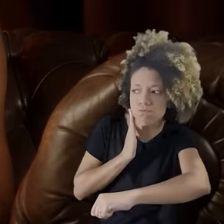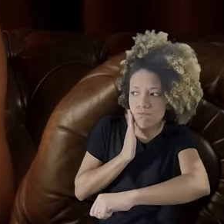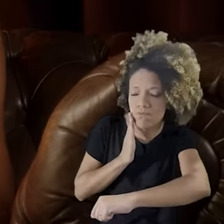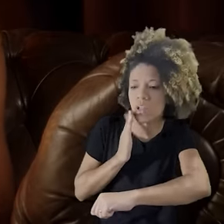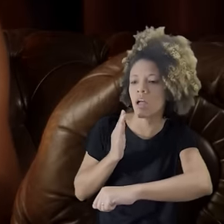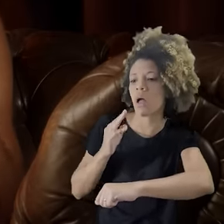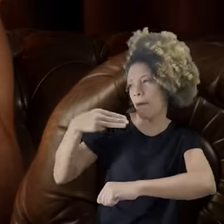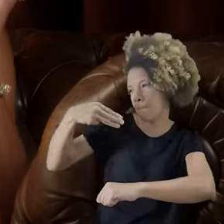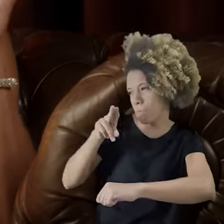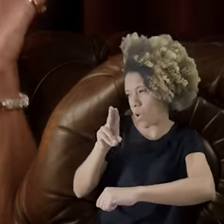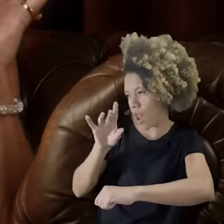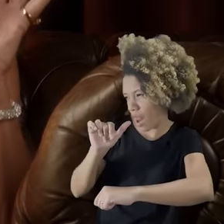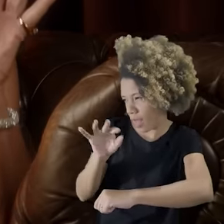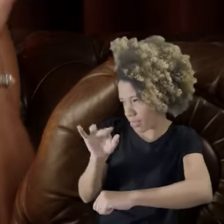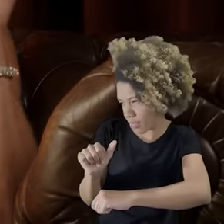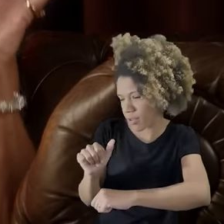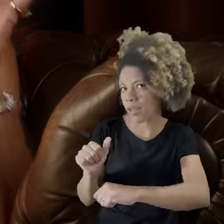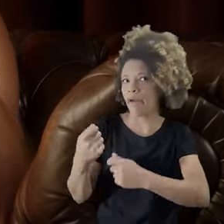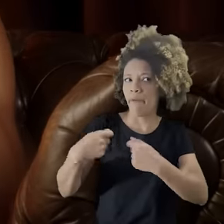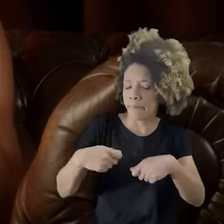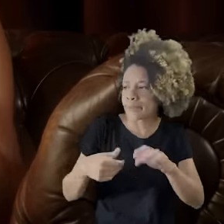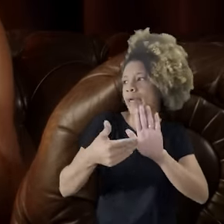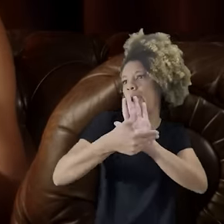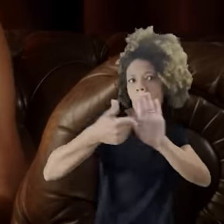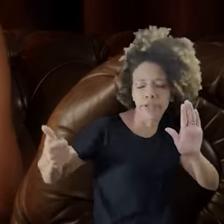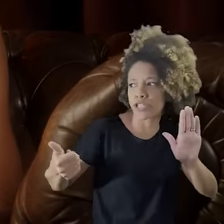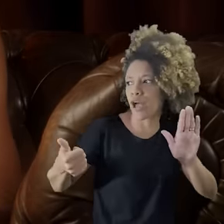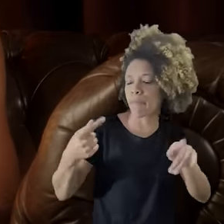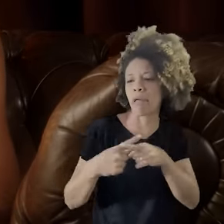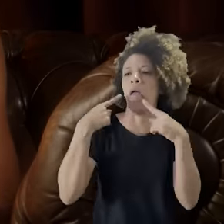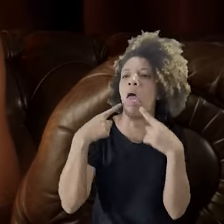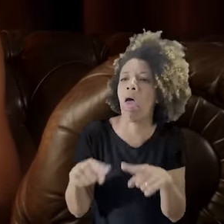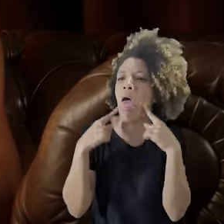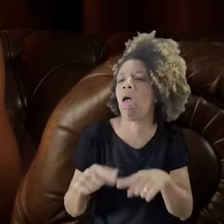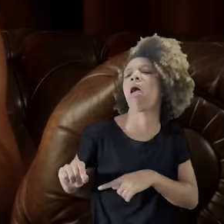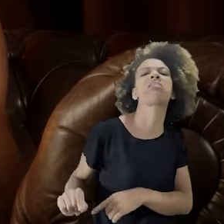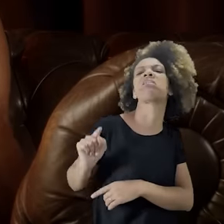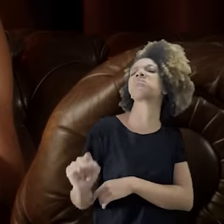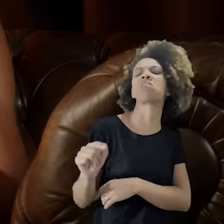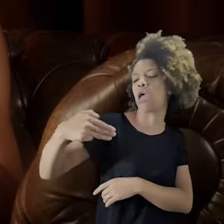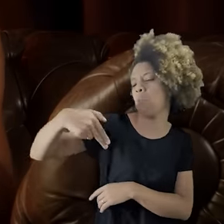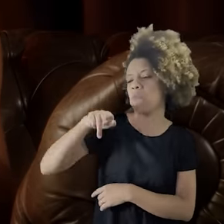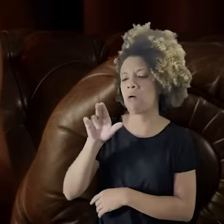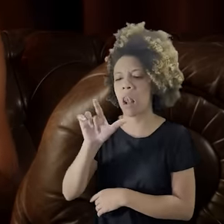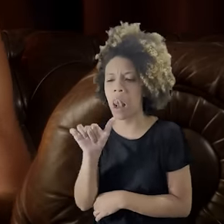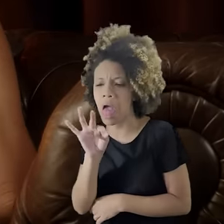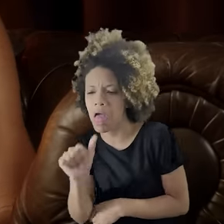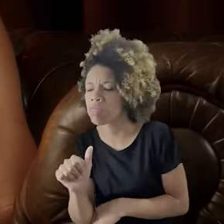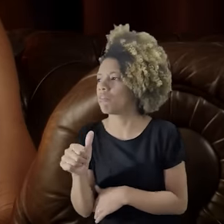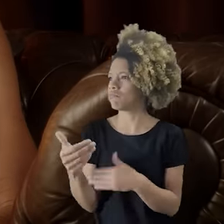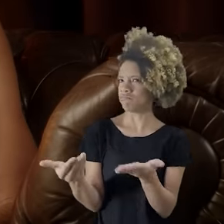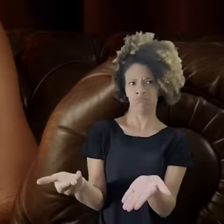mulata eu tive que apagar de tanto criticada que eu fui é porque quem é você para escrever mulata